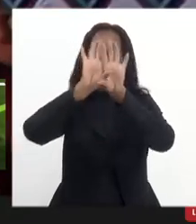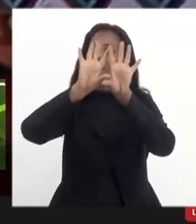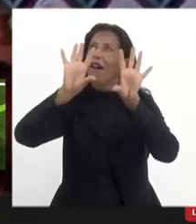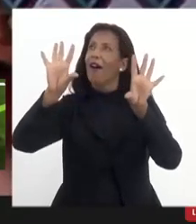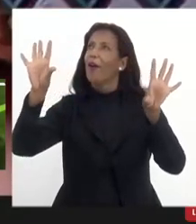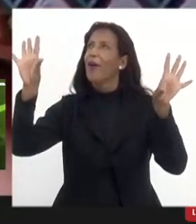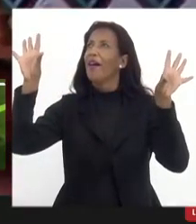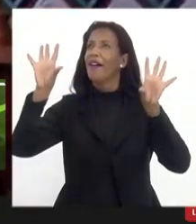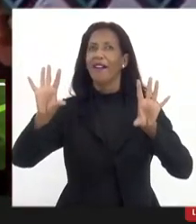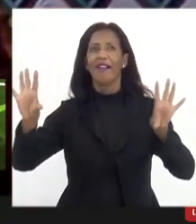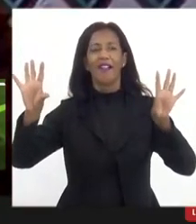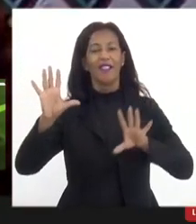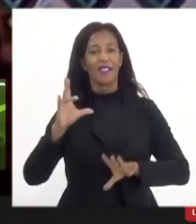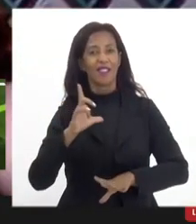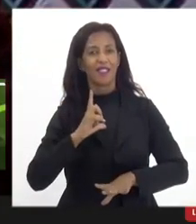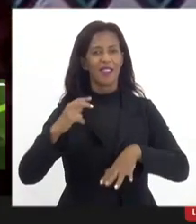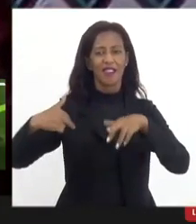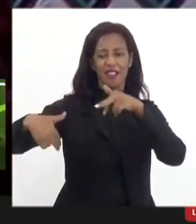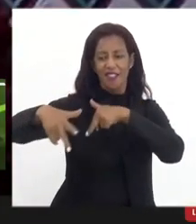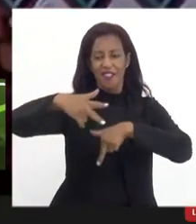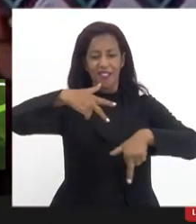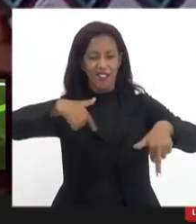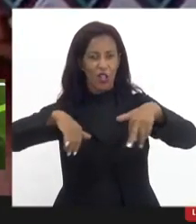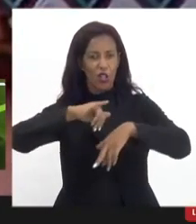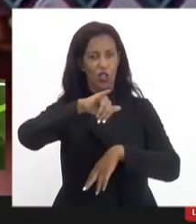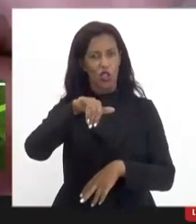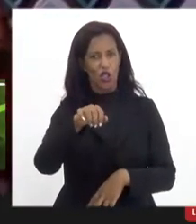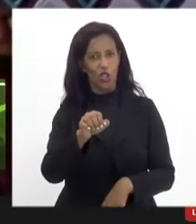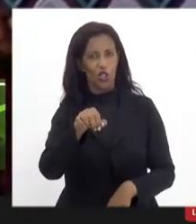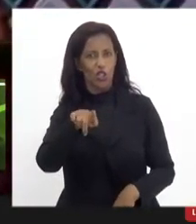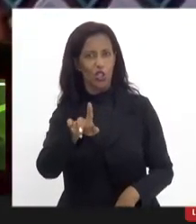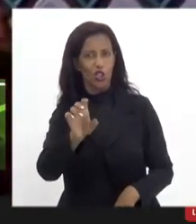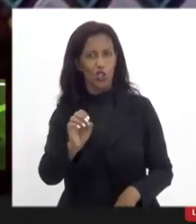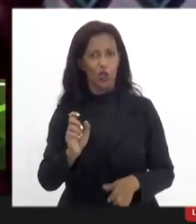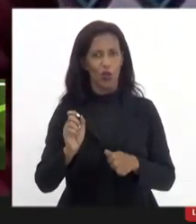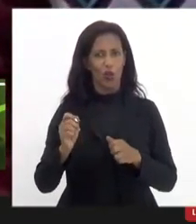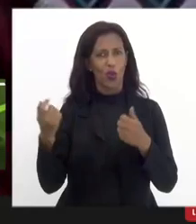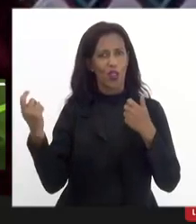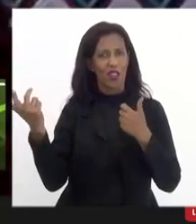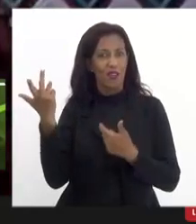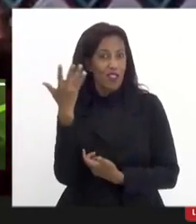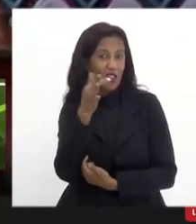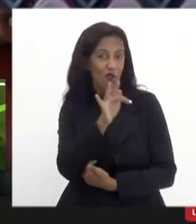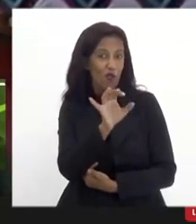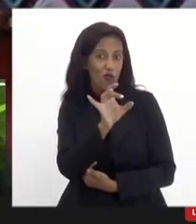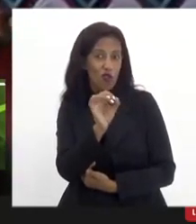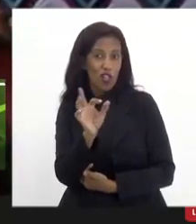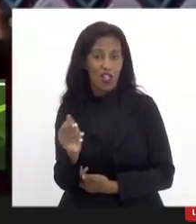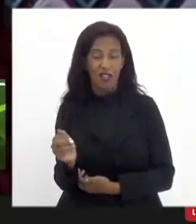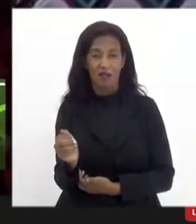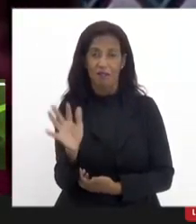né? Dançando jongo e fazendo a nossa folia, mas